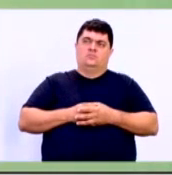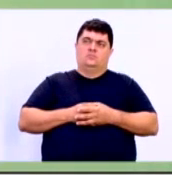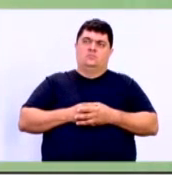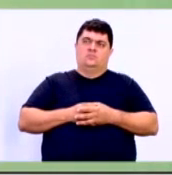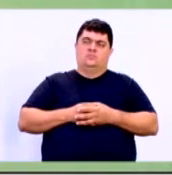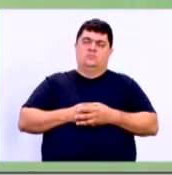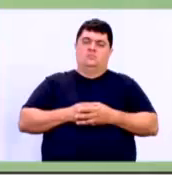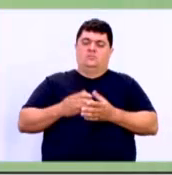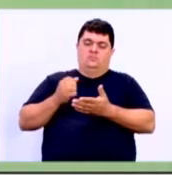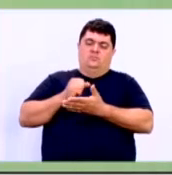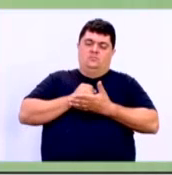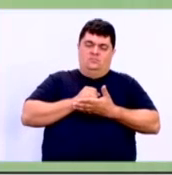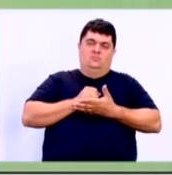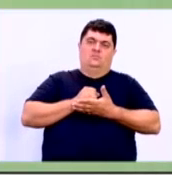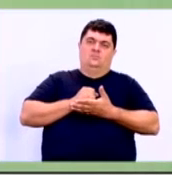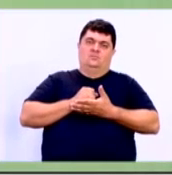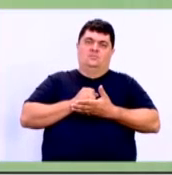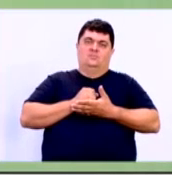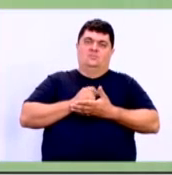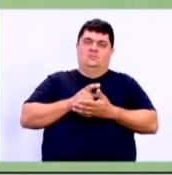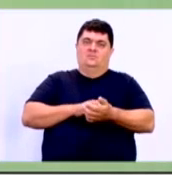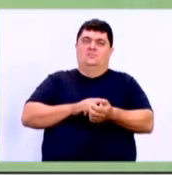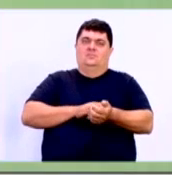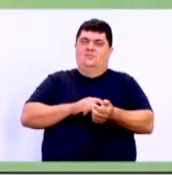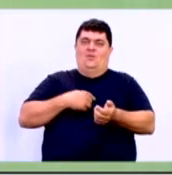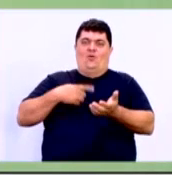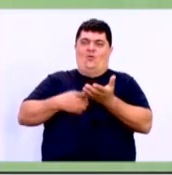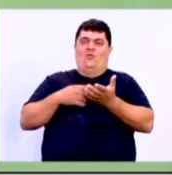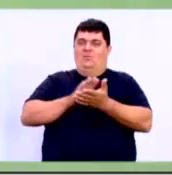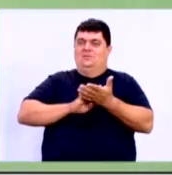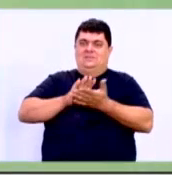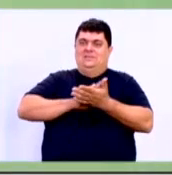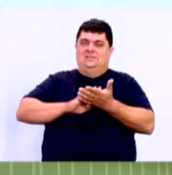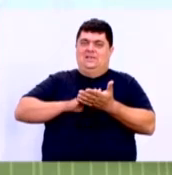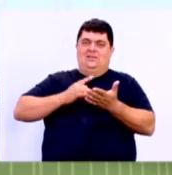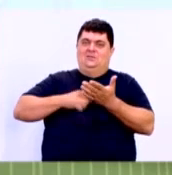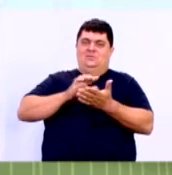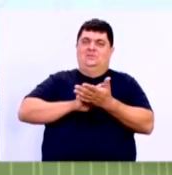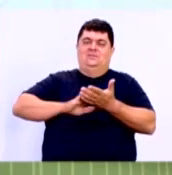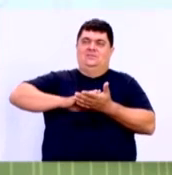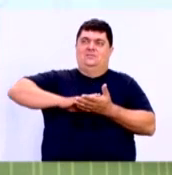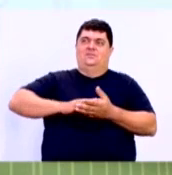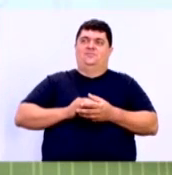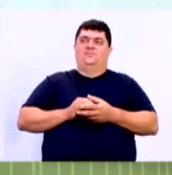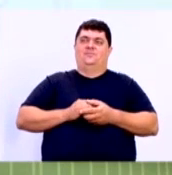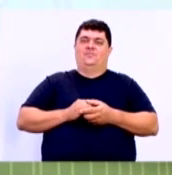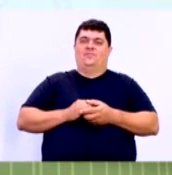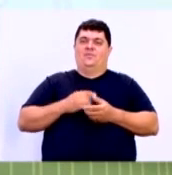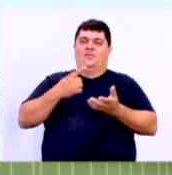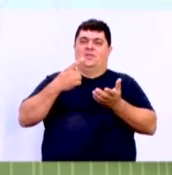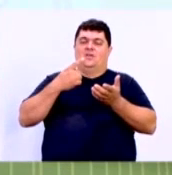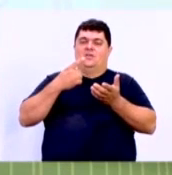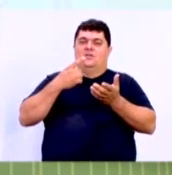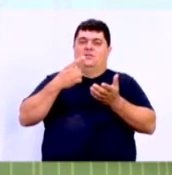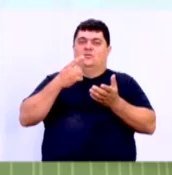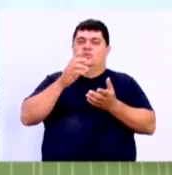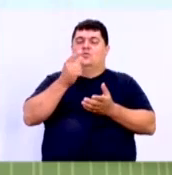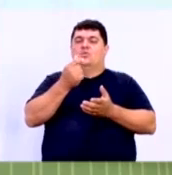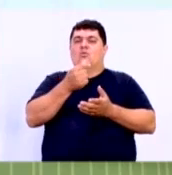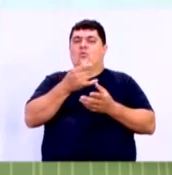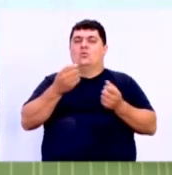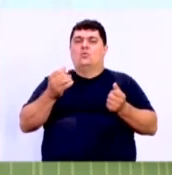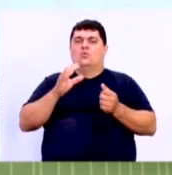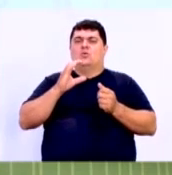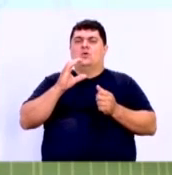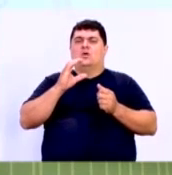vamos lá, me ajuda. O professor já ficou nervoso que eu não combinei com ele, esqueci de combinar essa parte com ele aqui. Custo